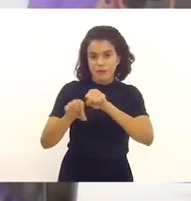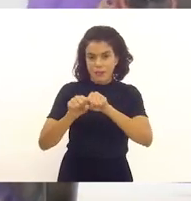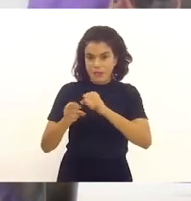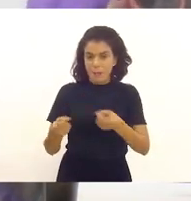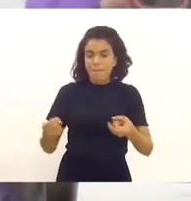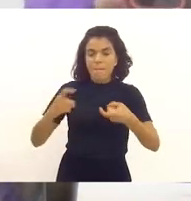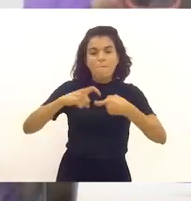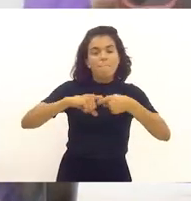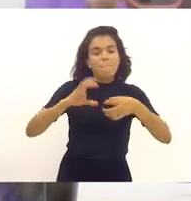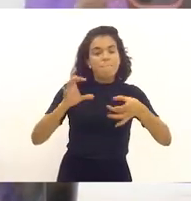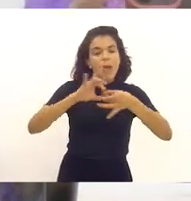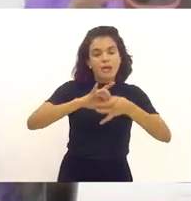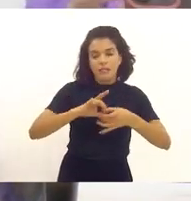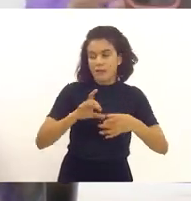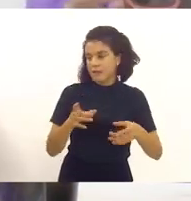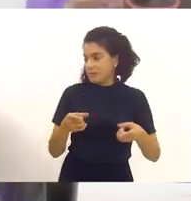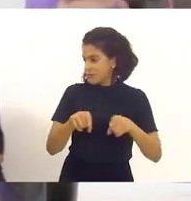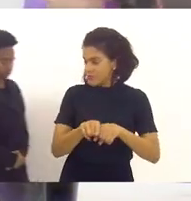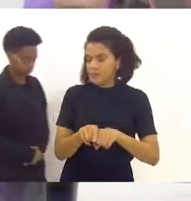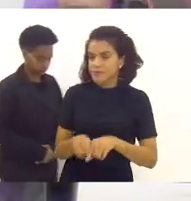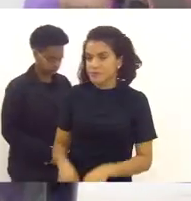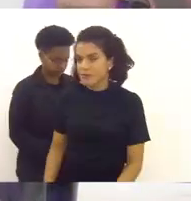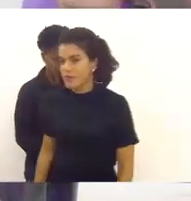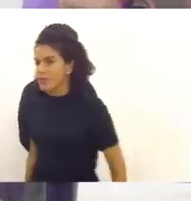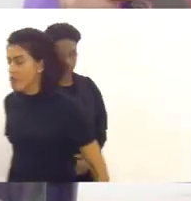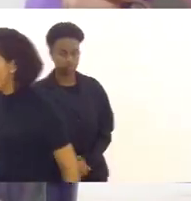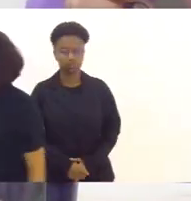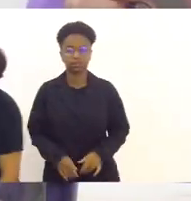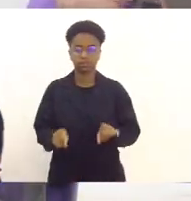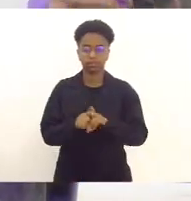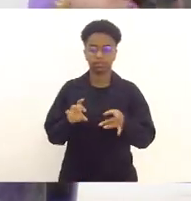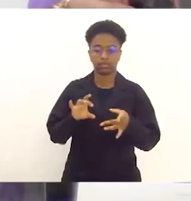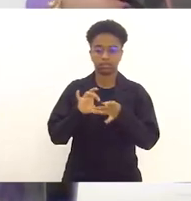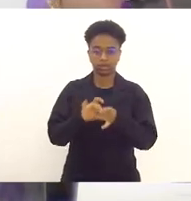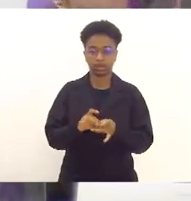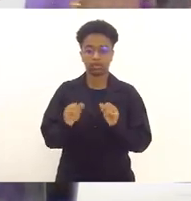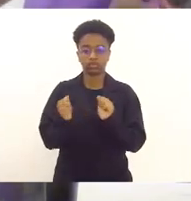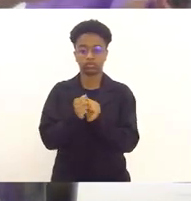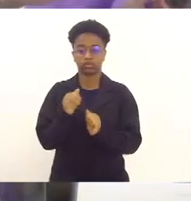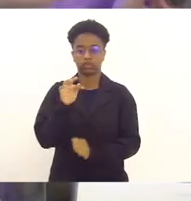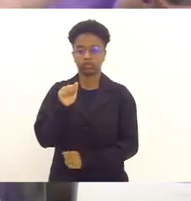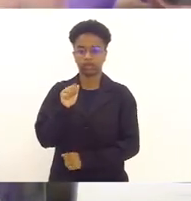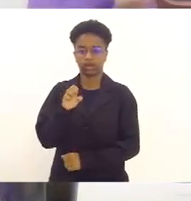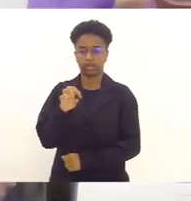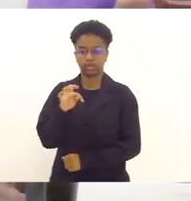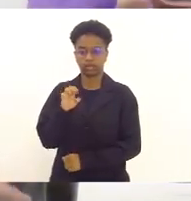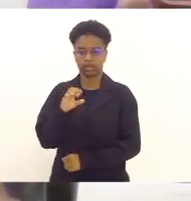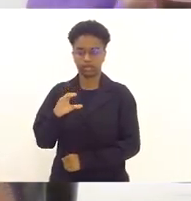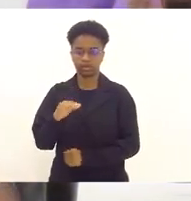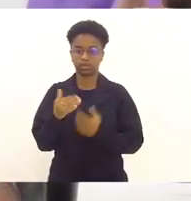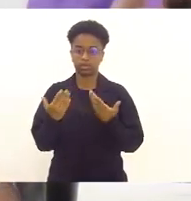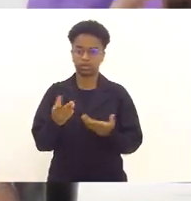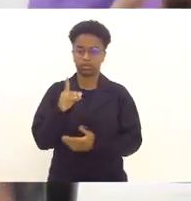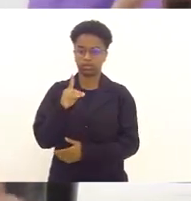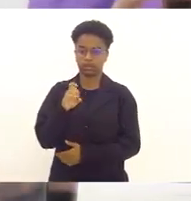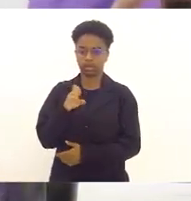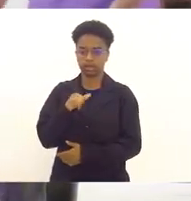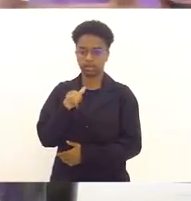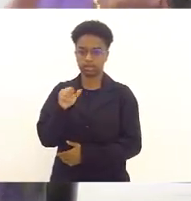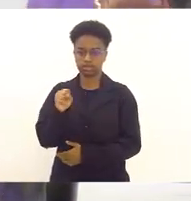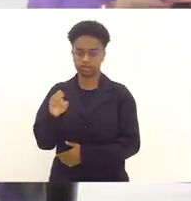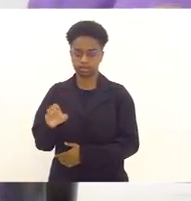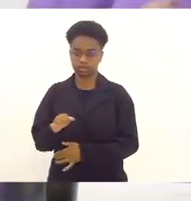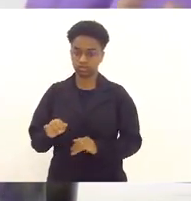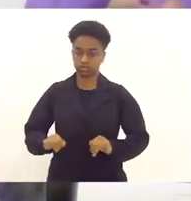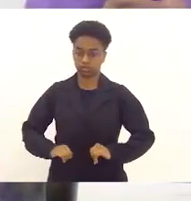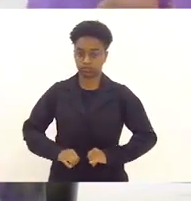parcerias nós firmamos uma parceria com a Faetec então a Deise que sofreu que sofreu A